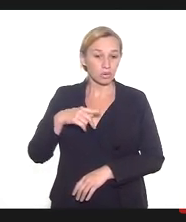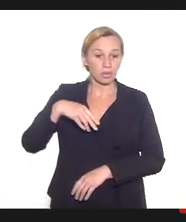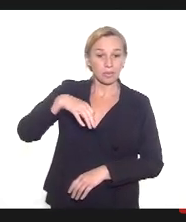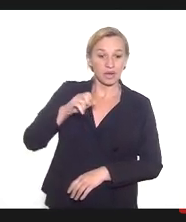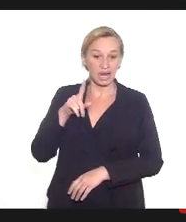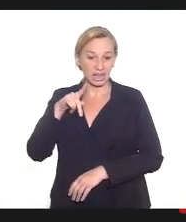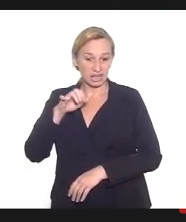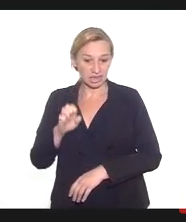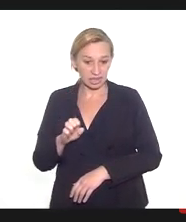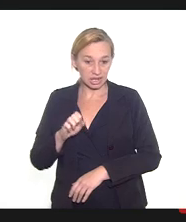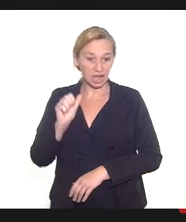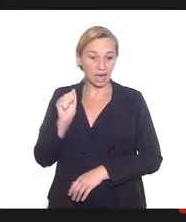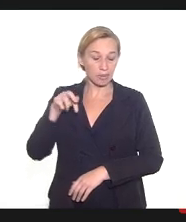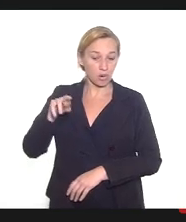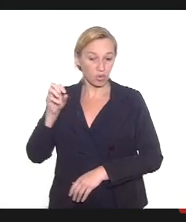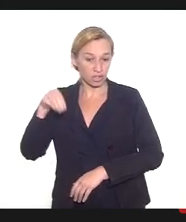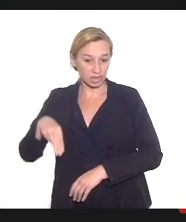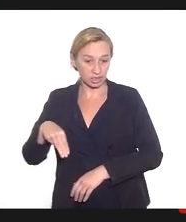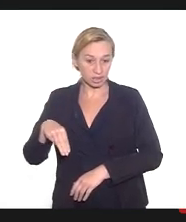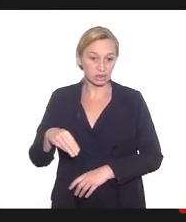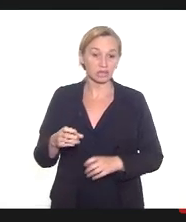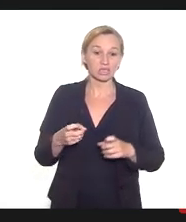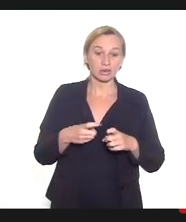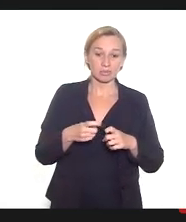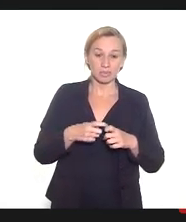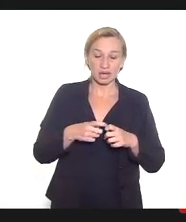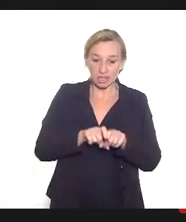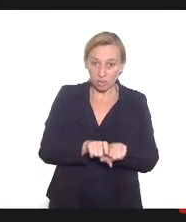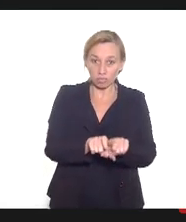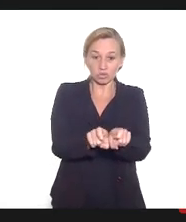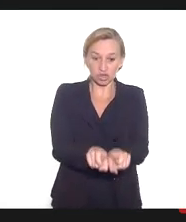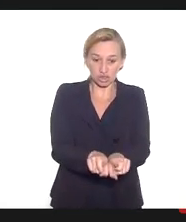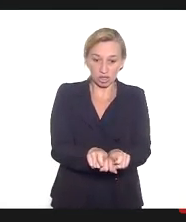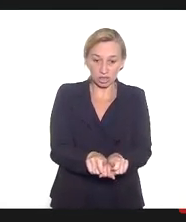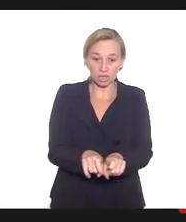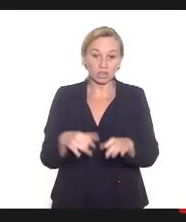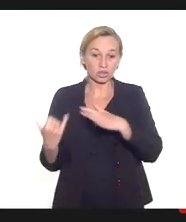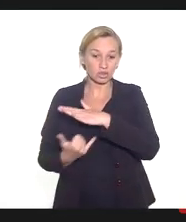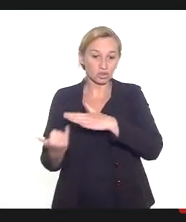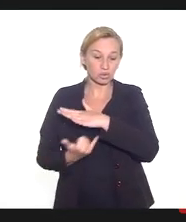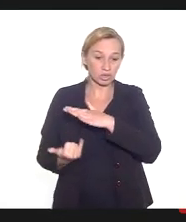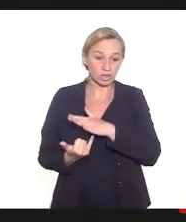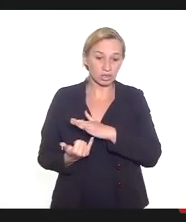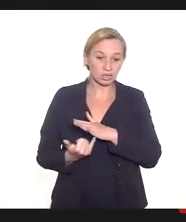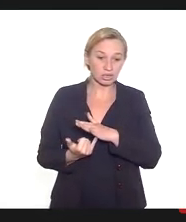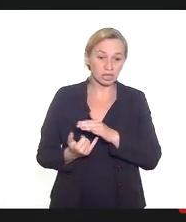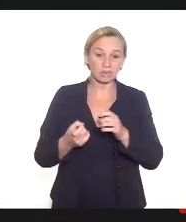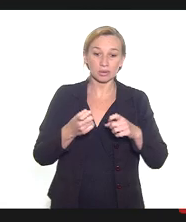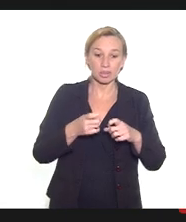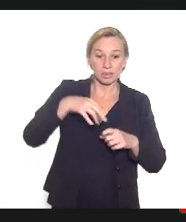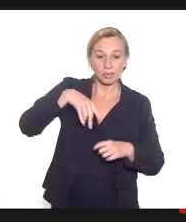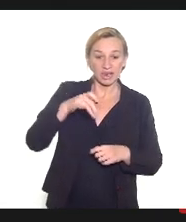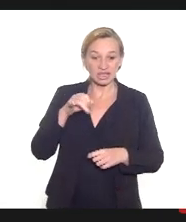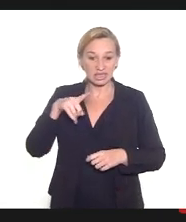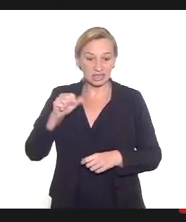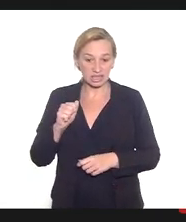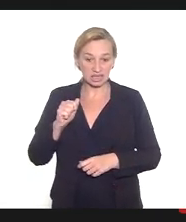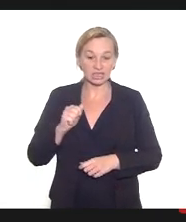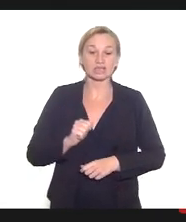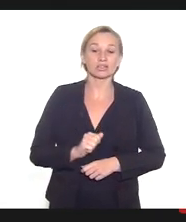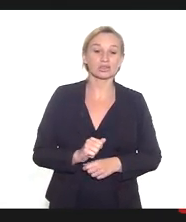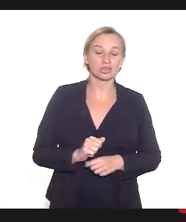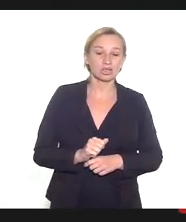obstetra mestre em saúde materno-infantil Instituto de medicina integral Professor Fernando Figueira Doutora